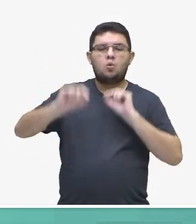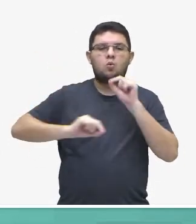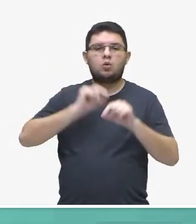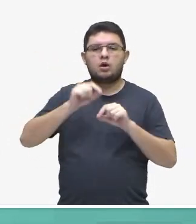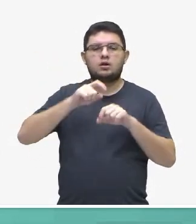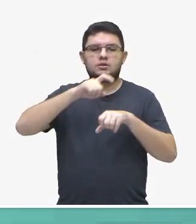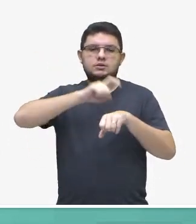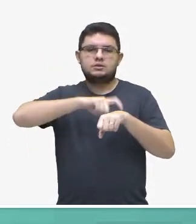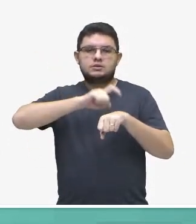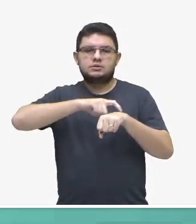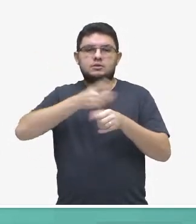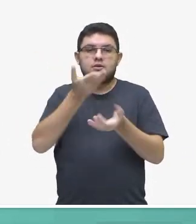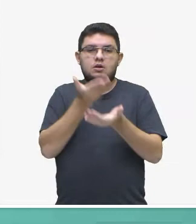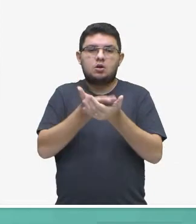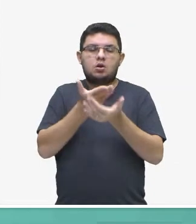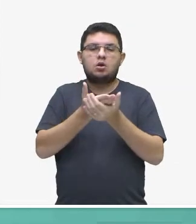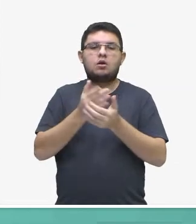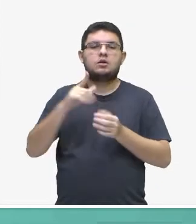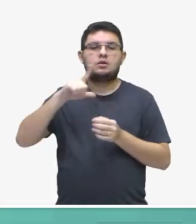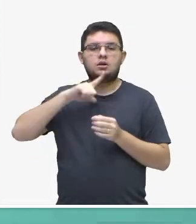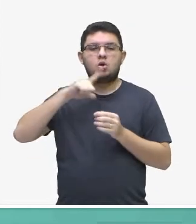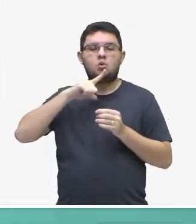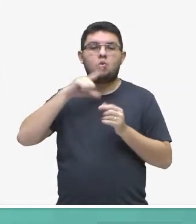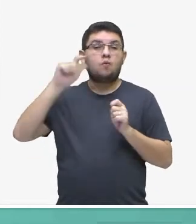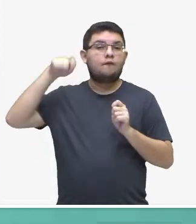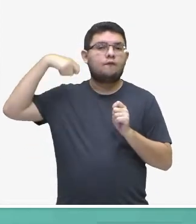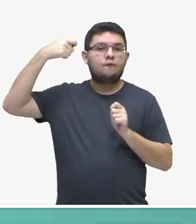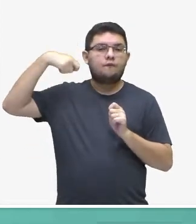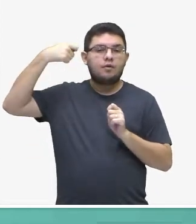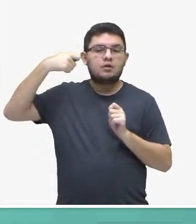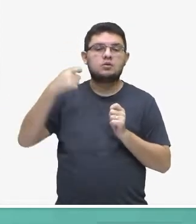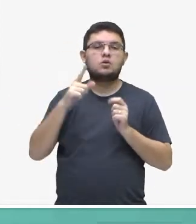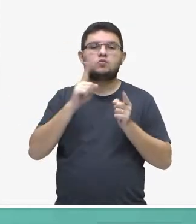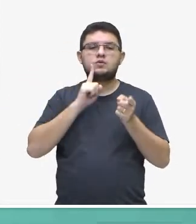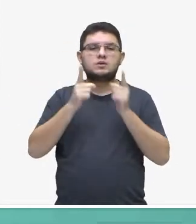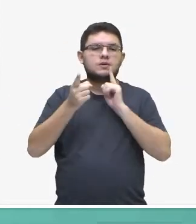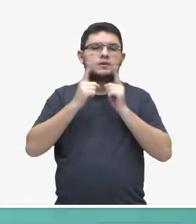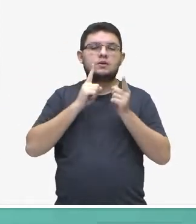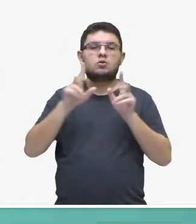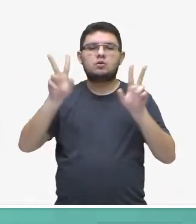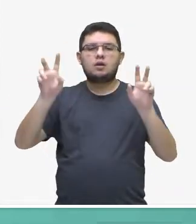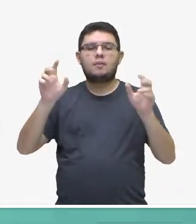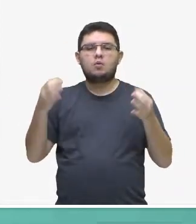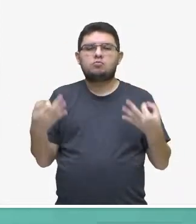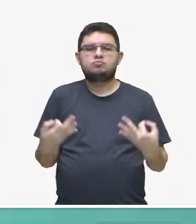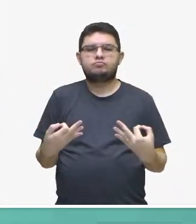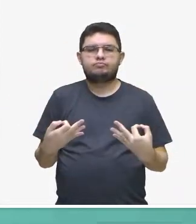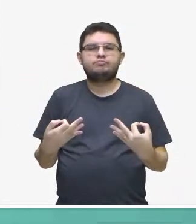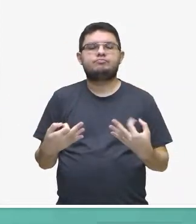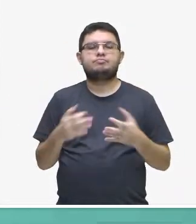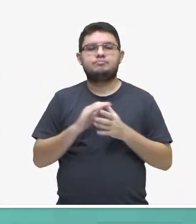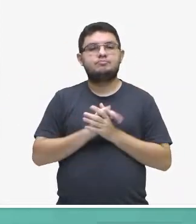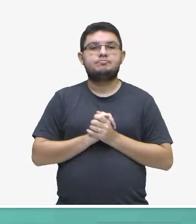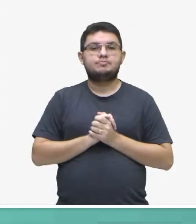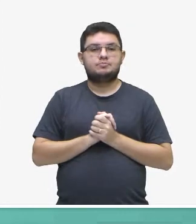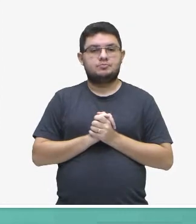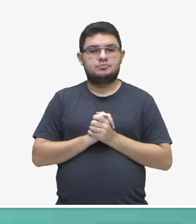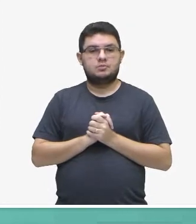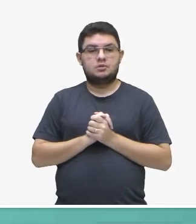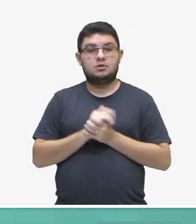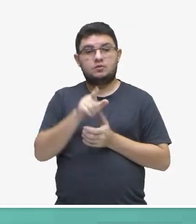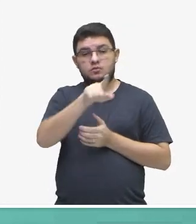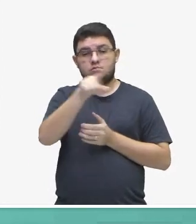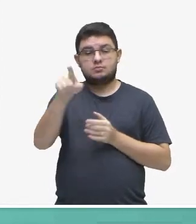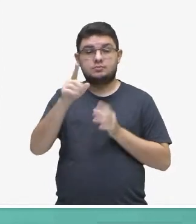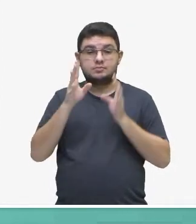desse vídeo é um diálogo chamado Meditation Feedback, né? Que vocês vão acompanhar agora sobre a aula